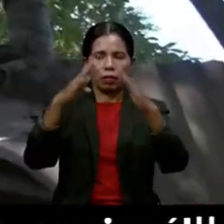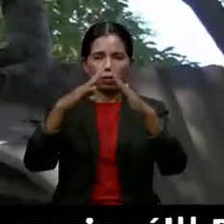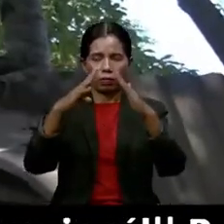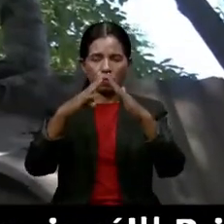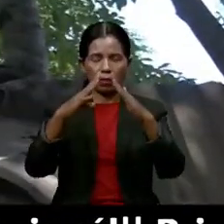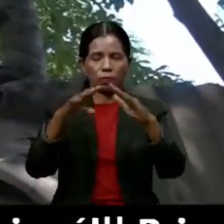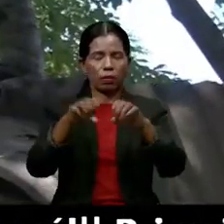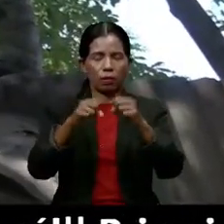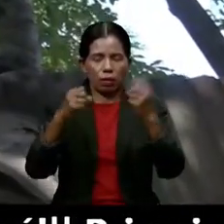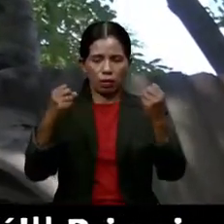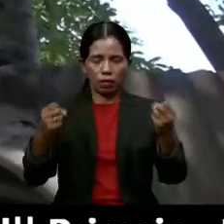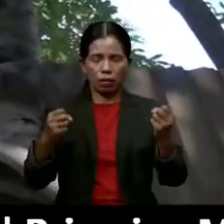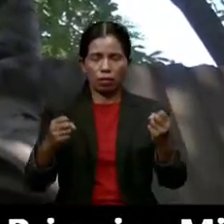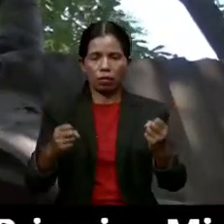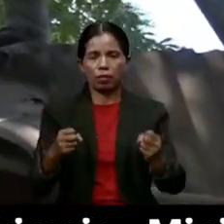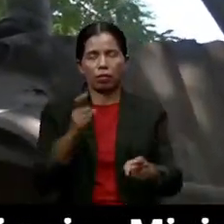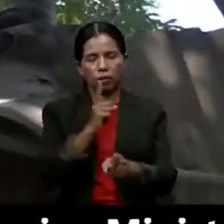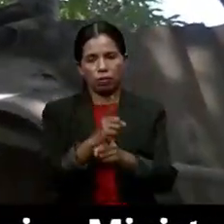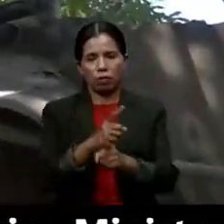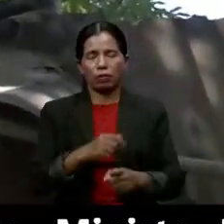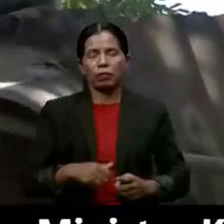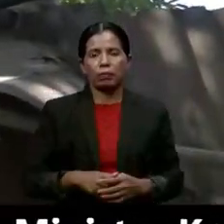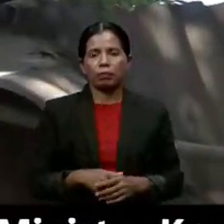mas condição la favorável ora.